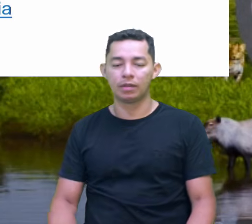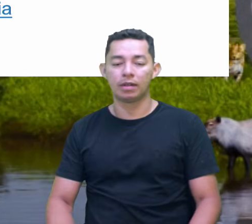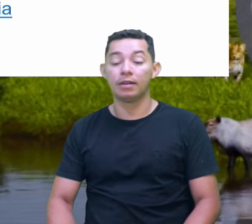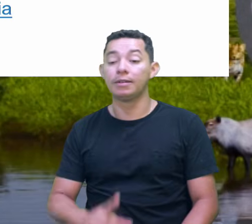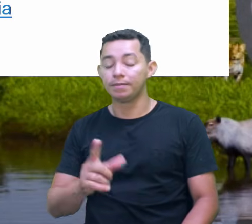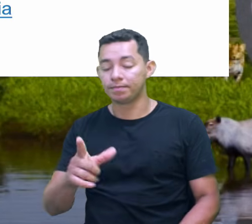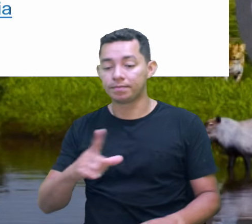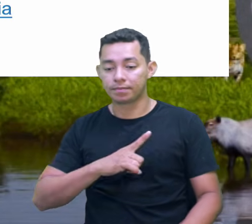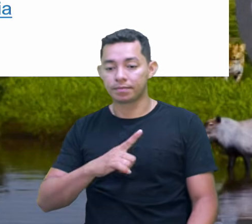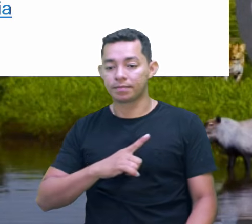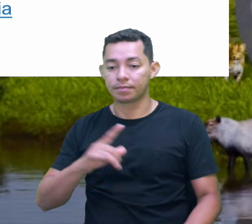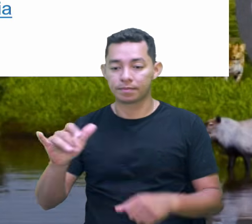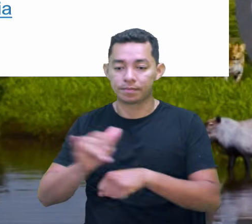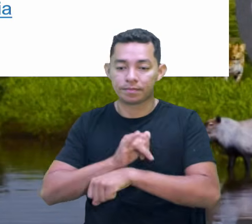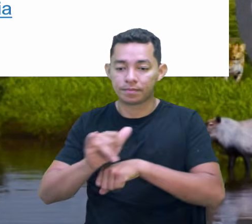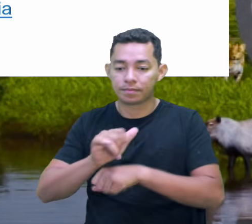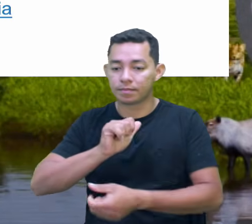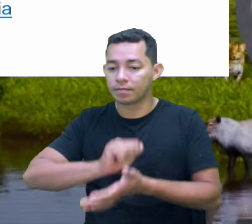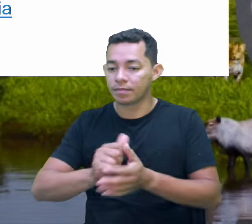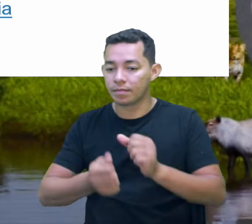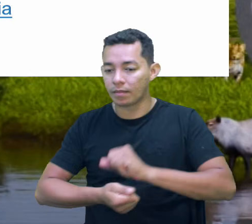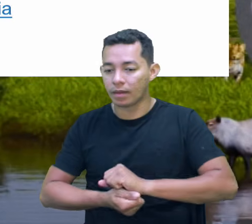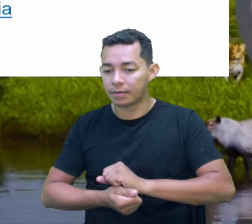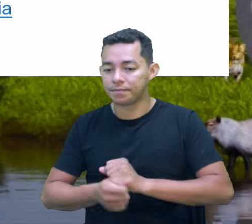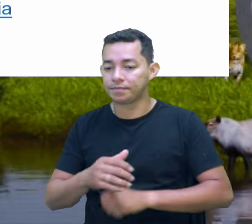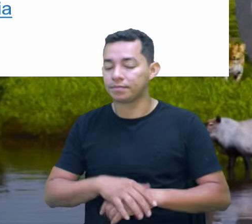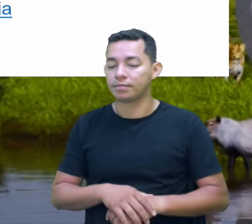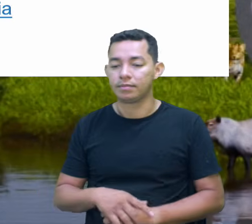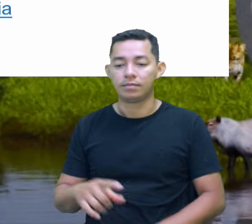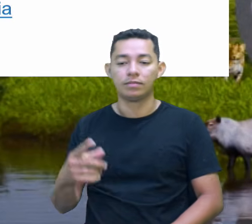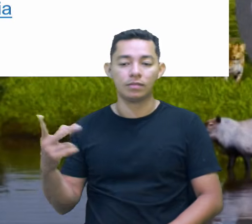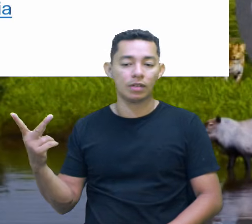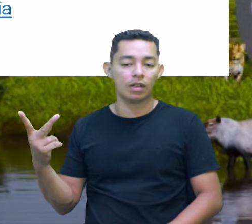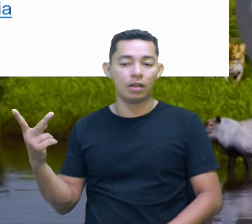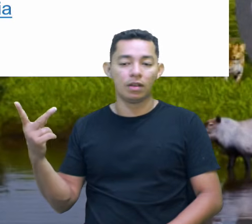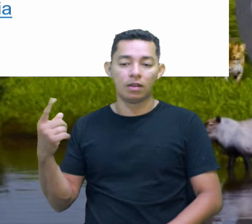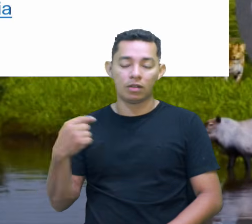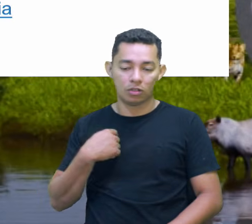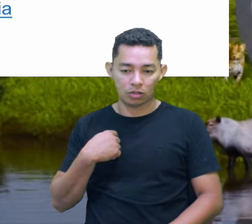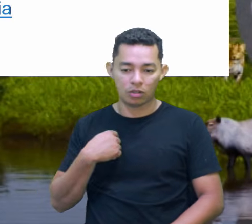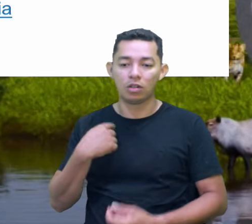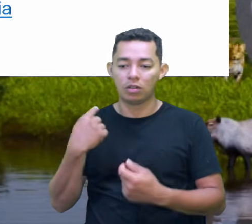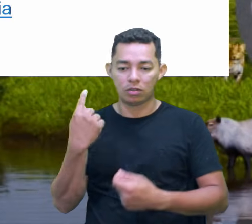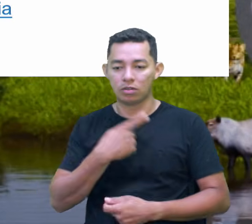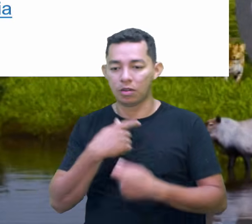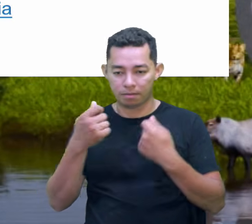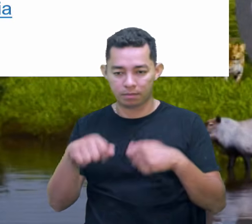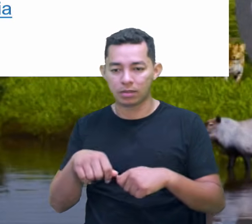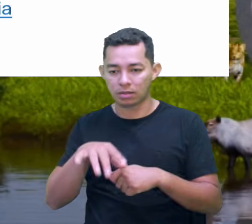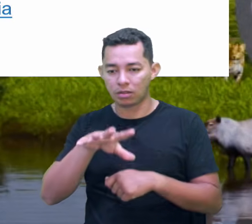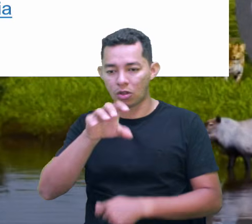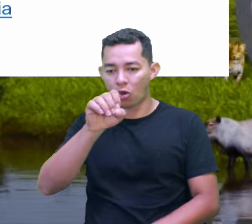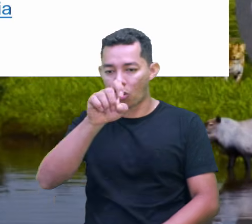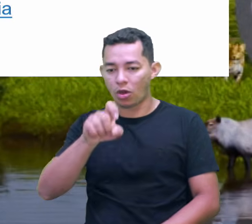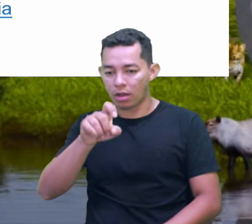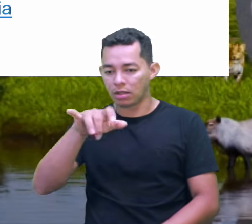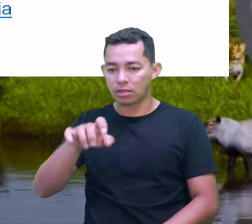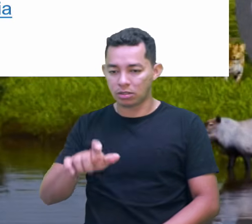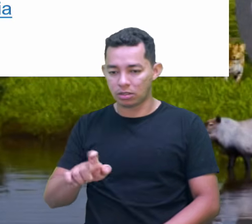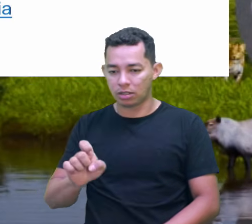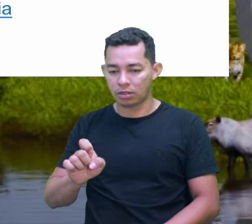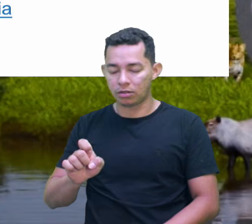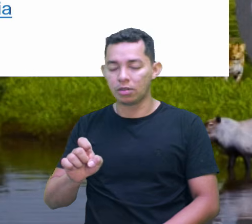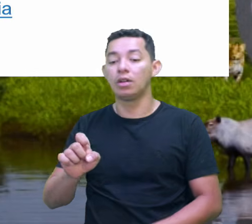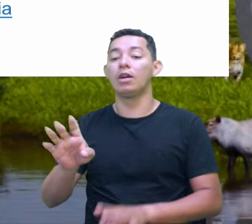adaptação? Nós precisamos do oxigênio, o peixe também precisa. Porém, eu não vivo no ambiente que ele vive, eu não